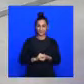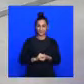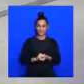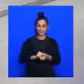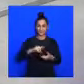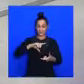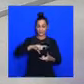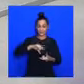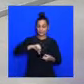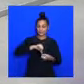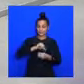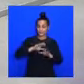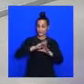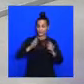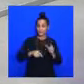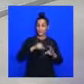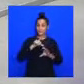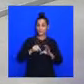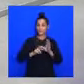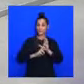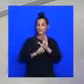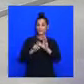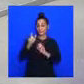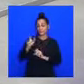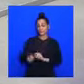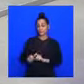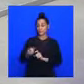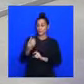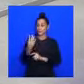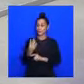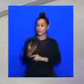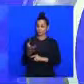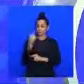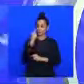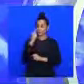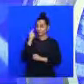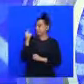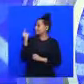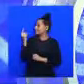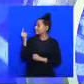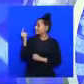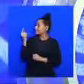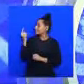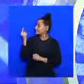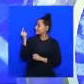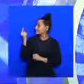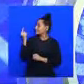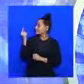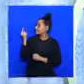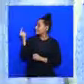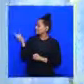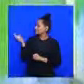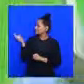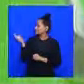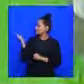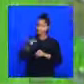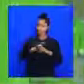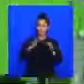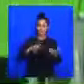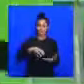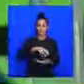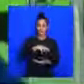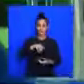Vamos identificar o globo para o sorteio do número correspondente à coluna número 4, bola posicionada, valendo.